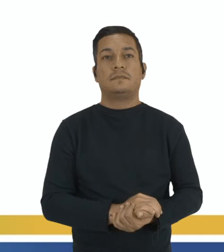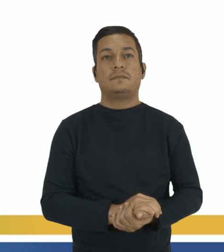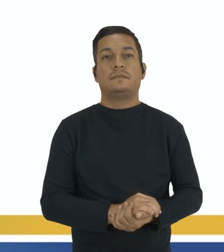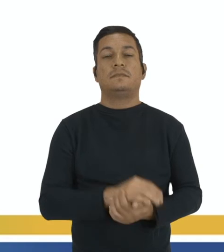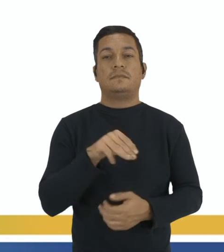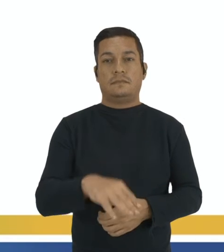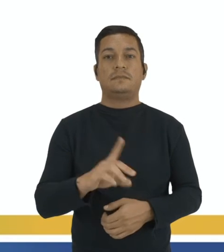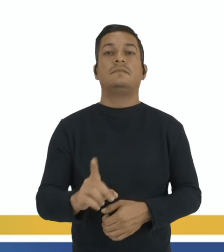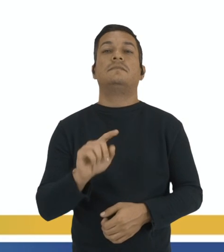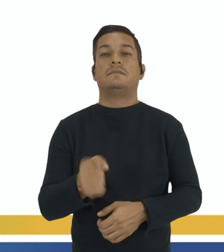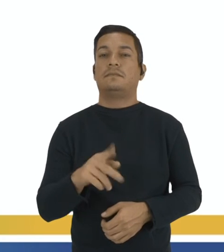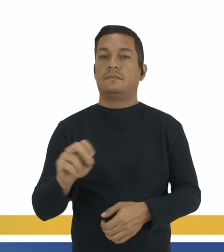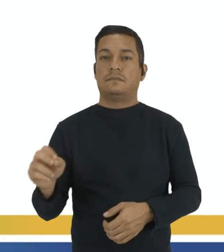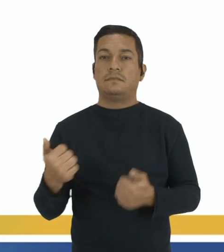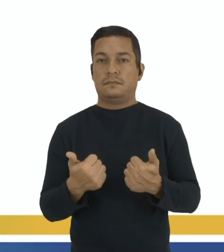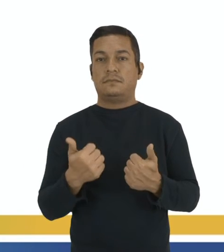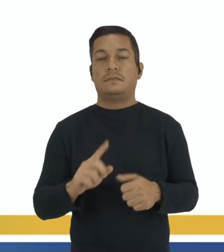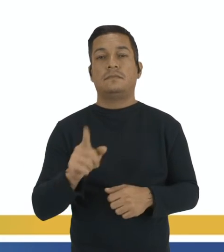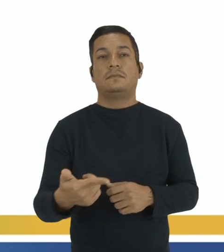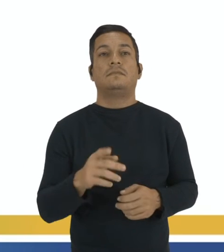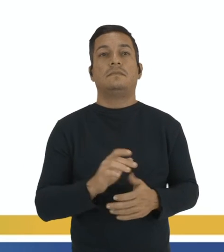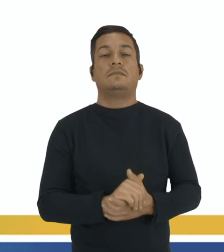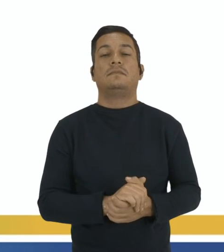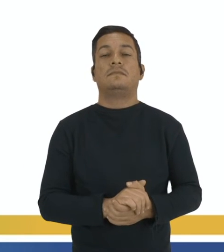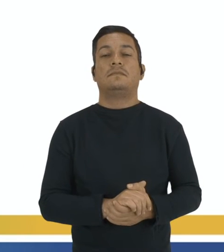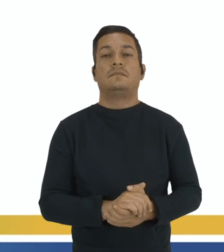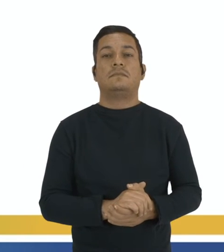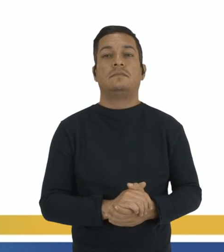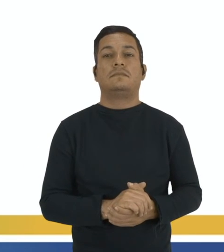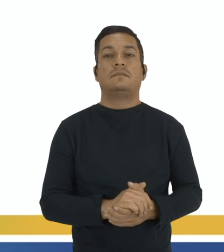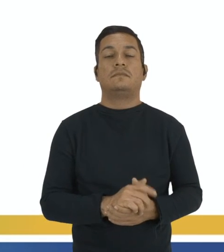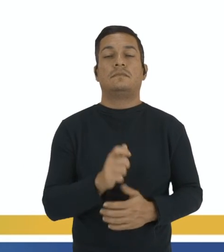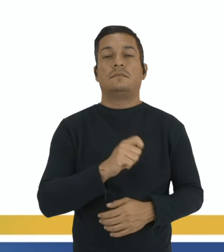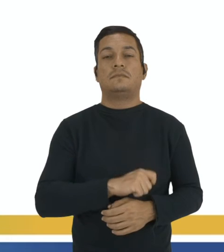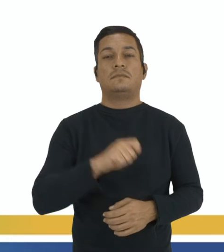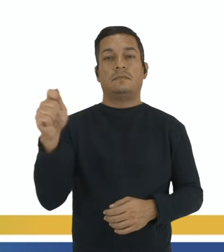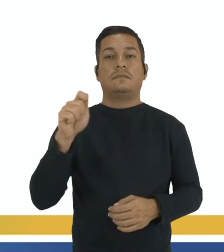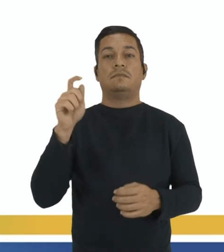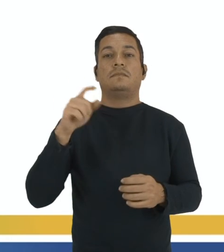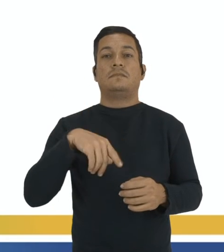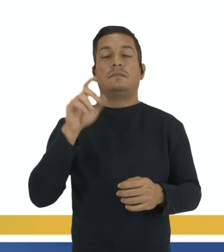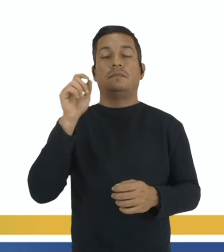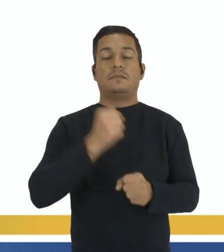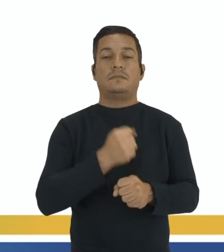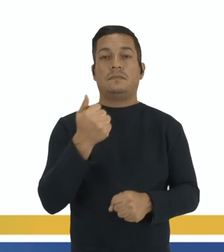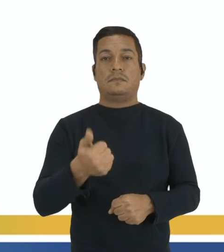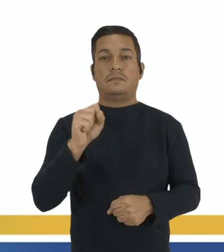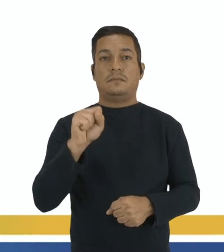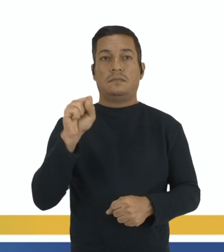seria MD, ok? O próximo é a Proclamação da República, que foi em